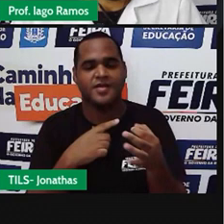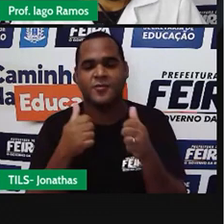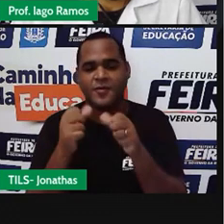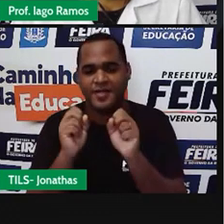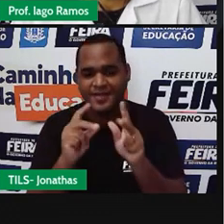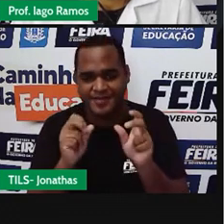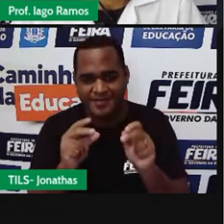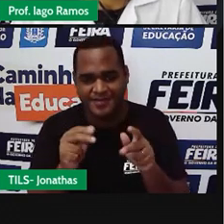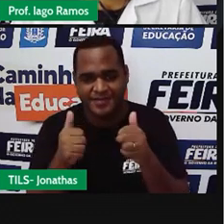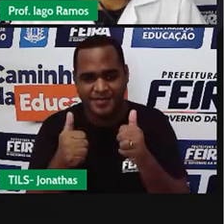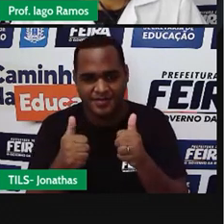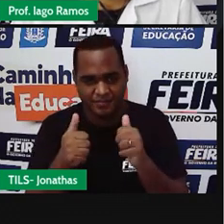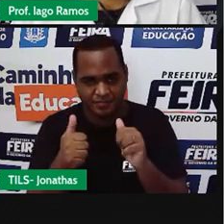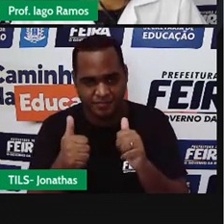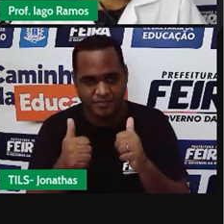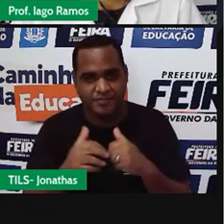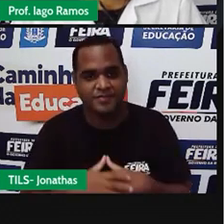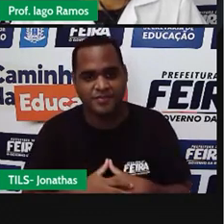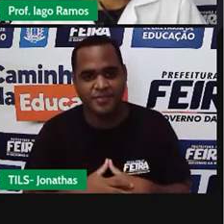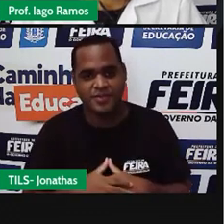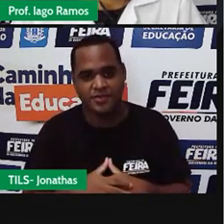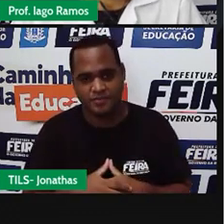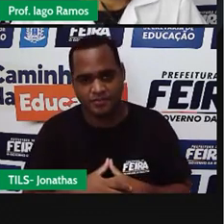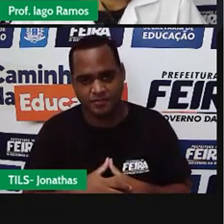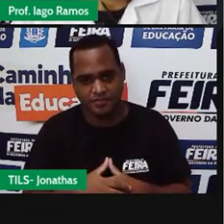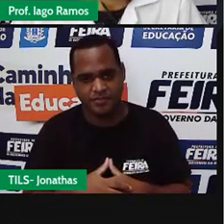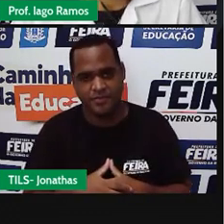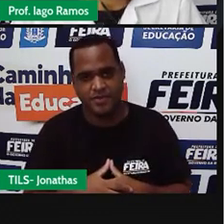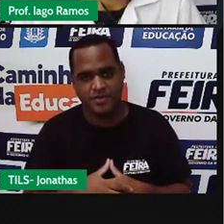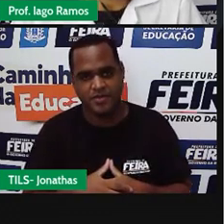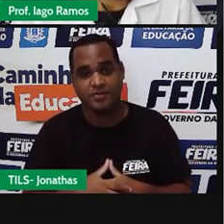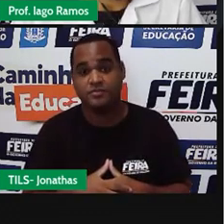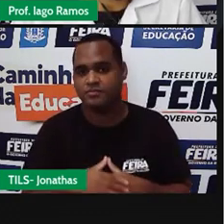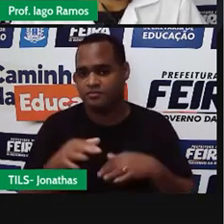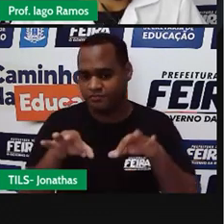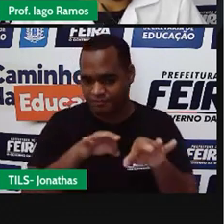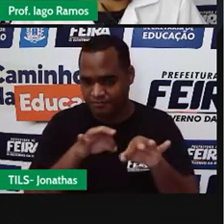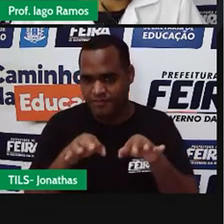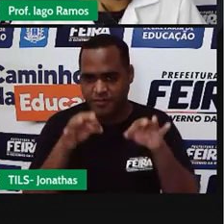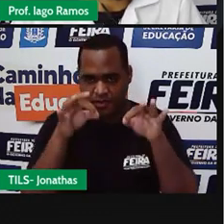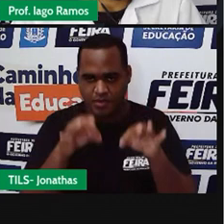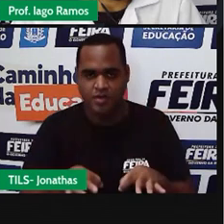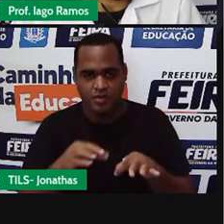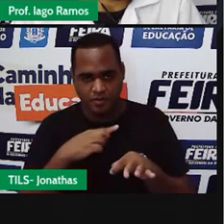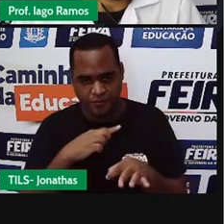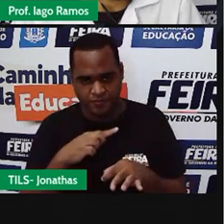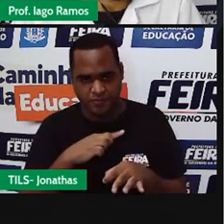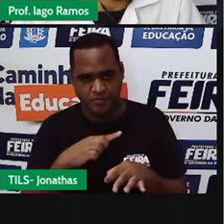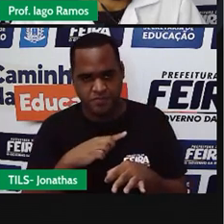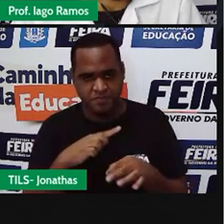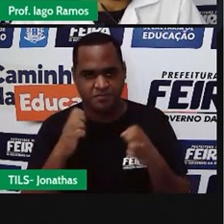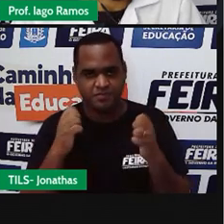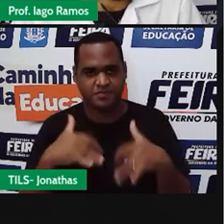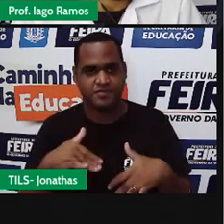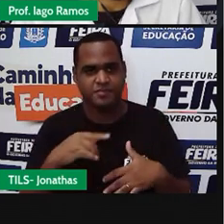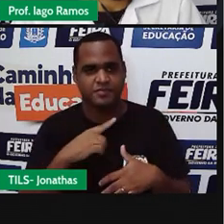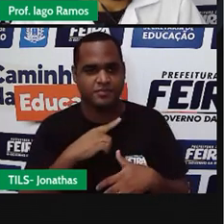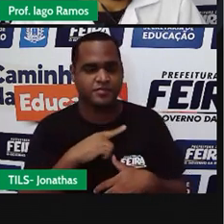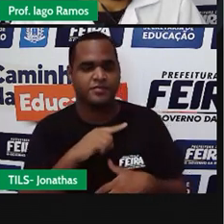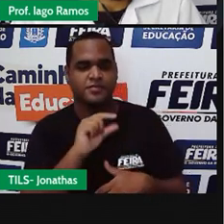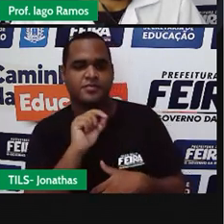pronto e aí vamos organizar isso aqui direito ó essa vem aqui